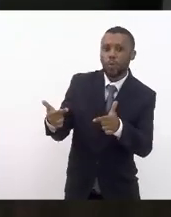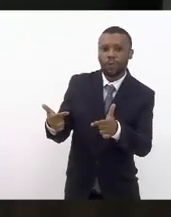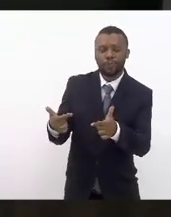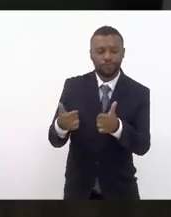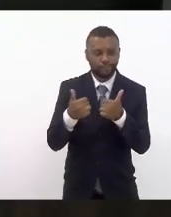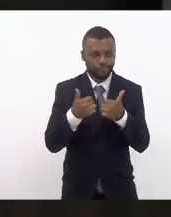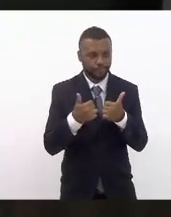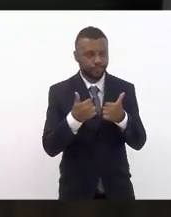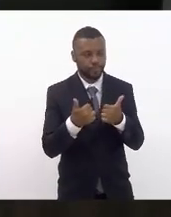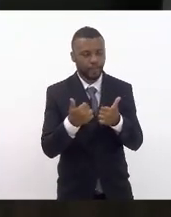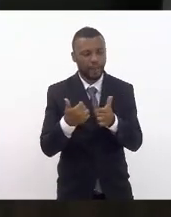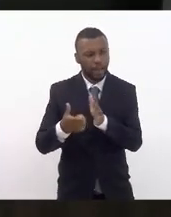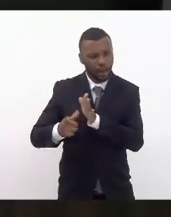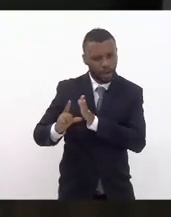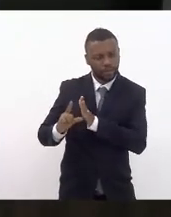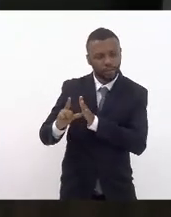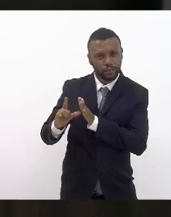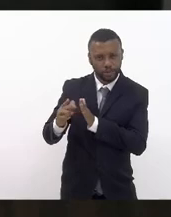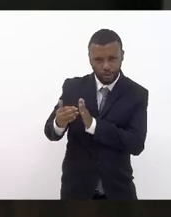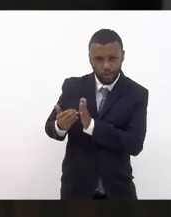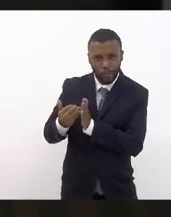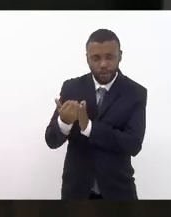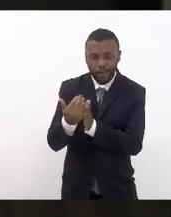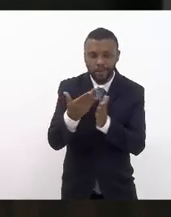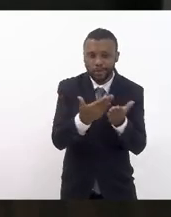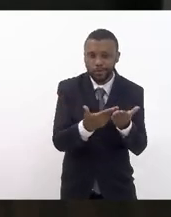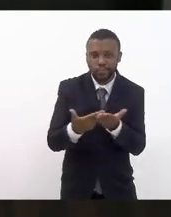passar aqui para os encaminhamentos,